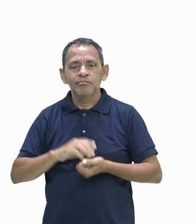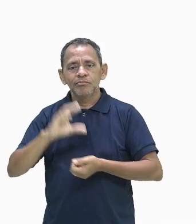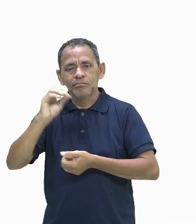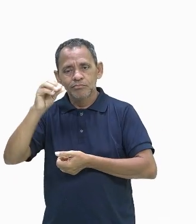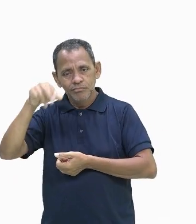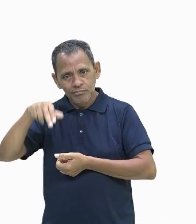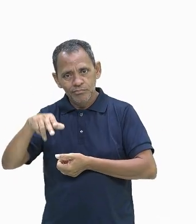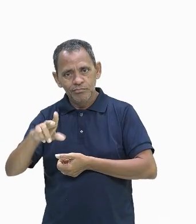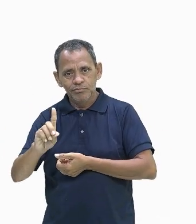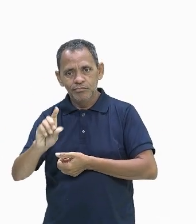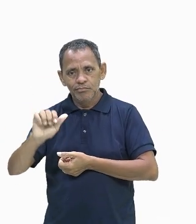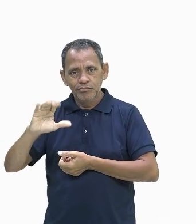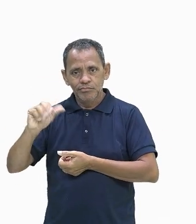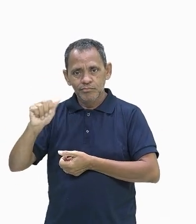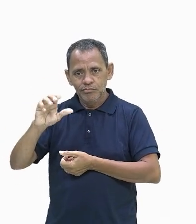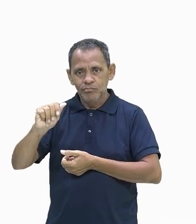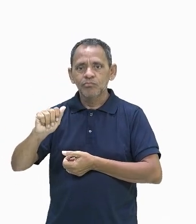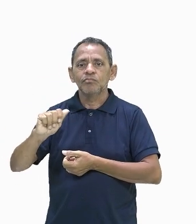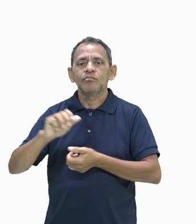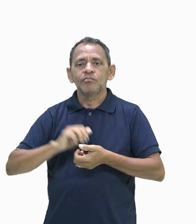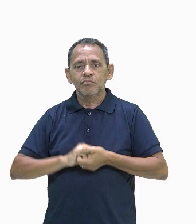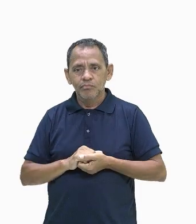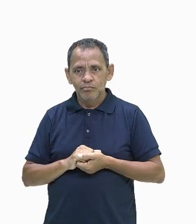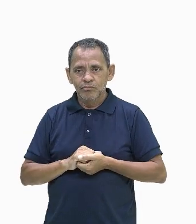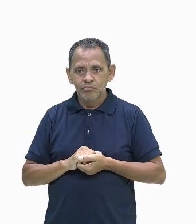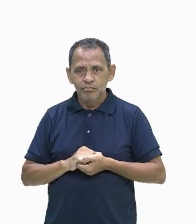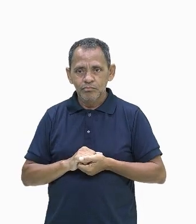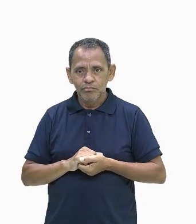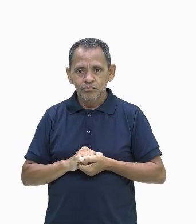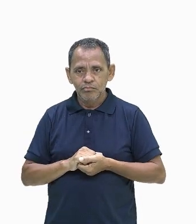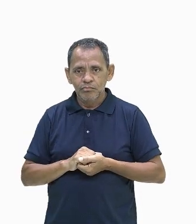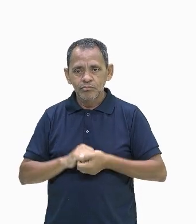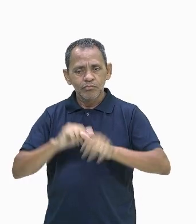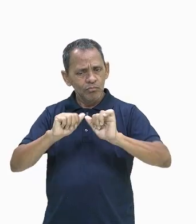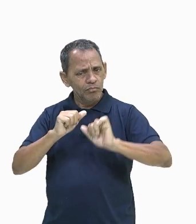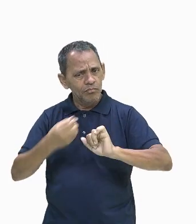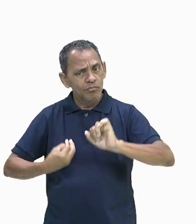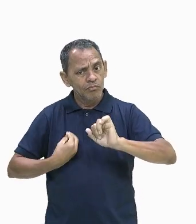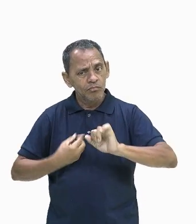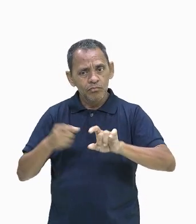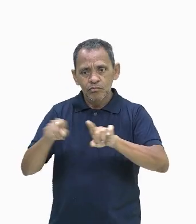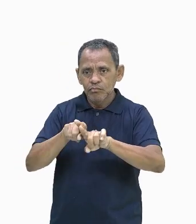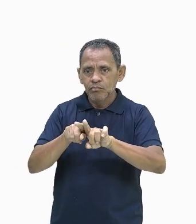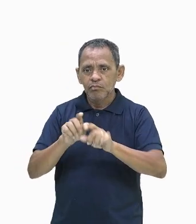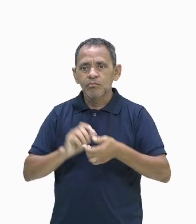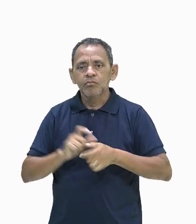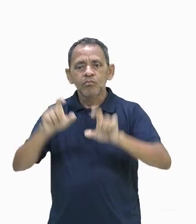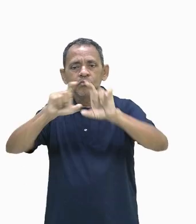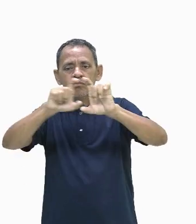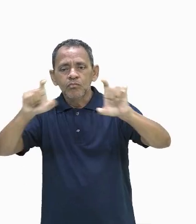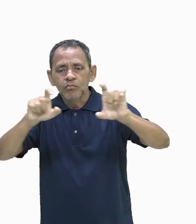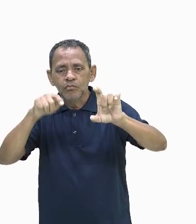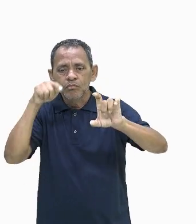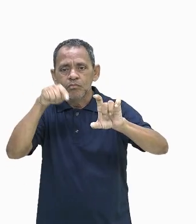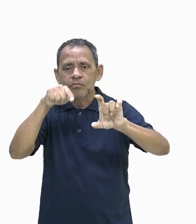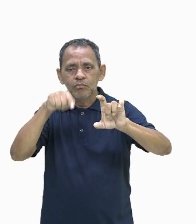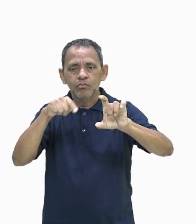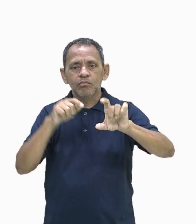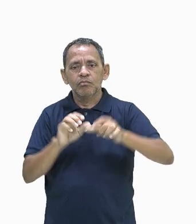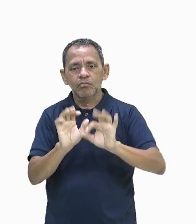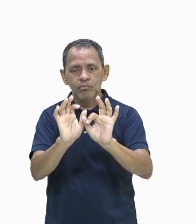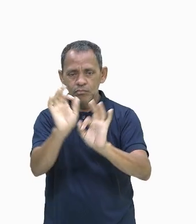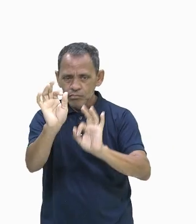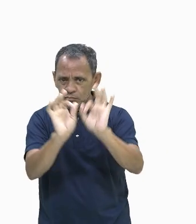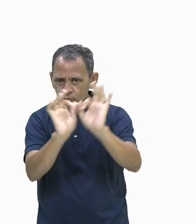importante para que ela possa existir. Que condição é essa? Eu só posso chamar de oração o enunciado que é organizado